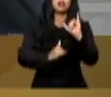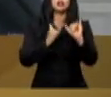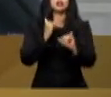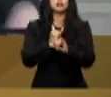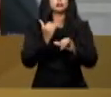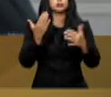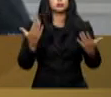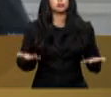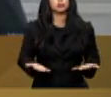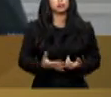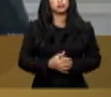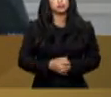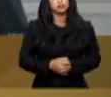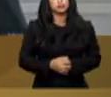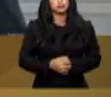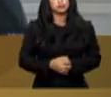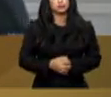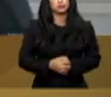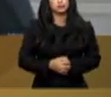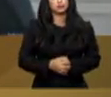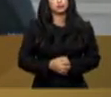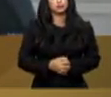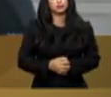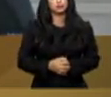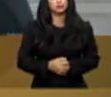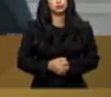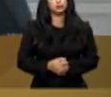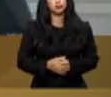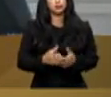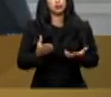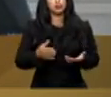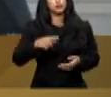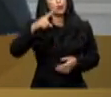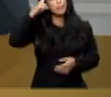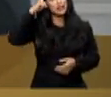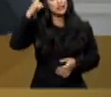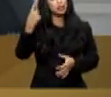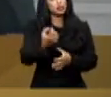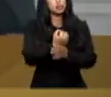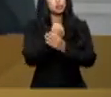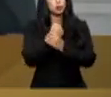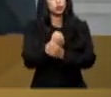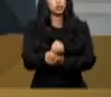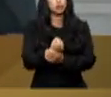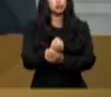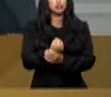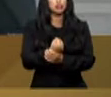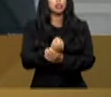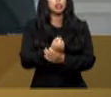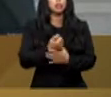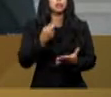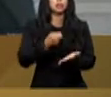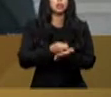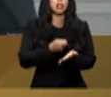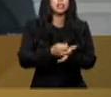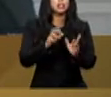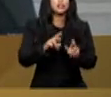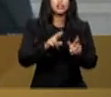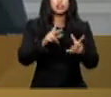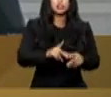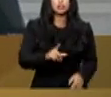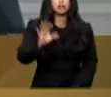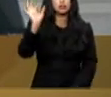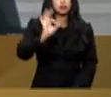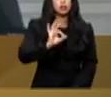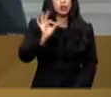Ora, os recorrentes impetraram um mandado de segurança questionando a exigência do diferencial de alíquota do ICMS